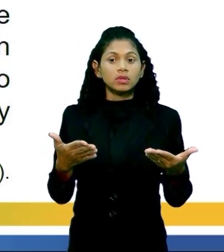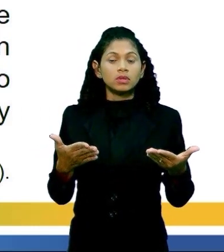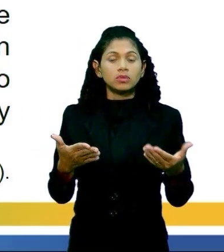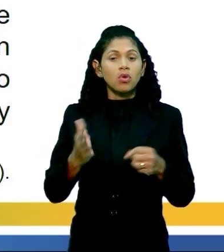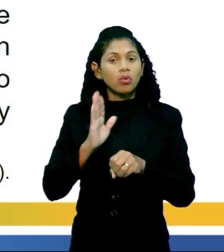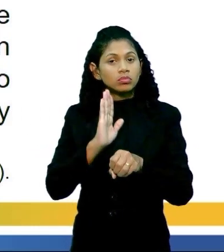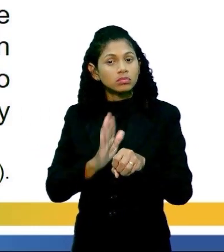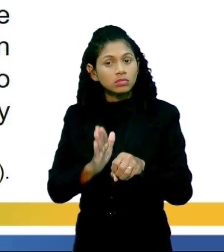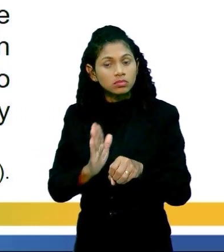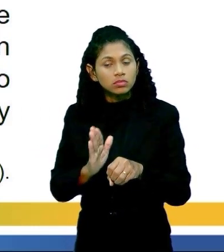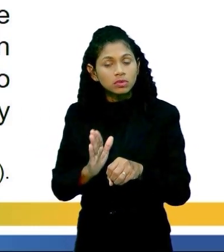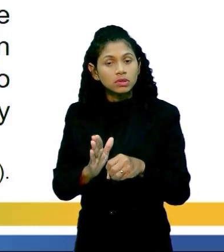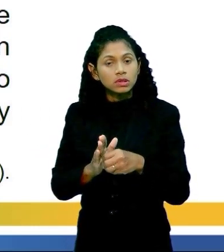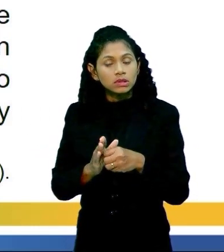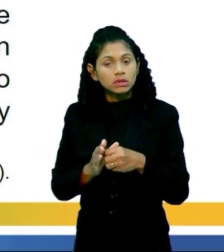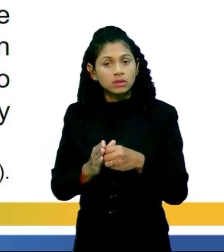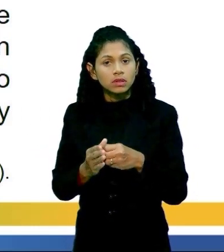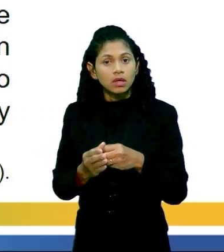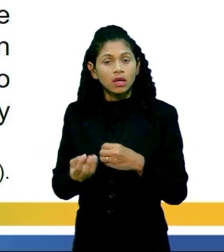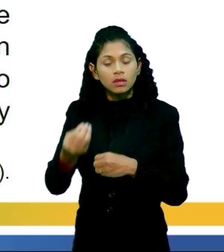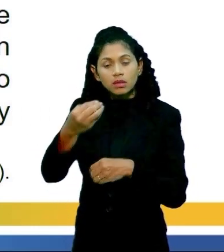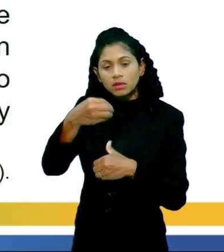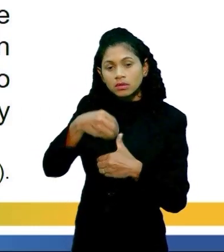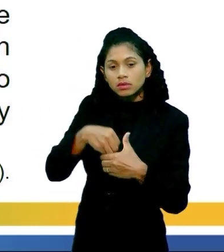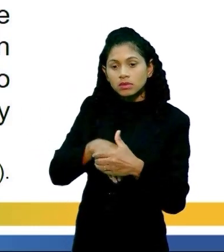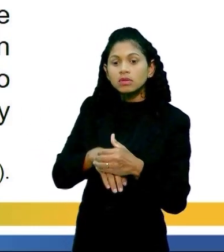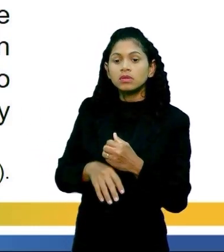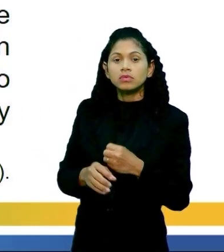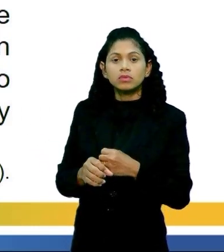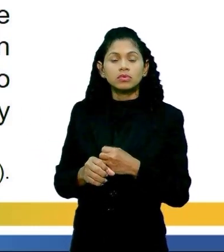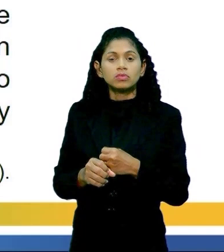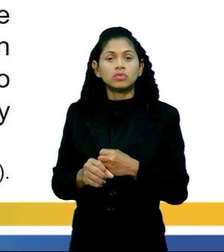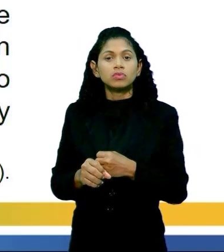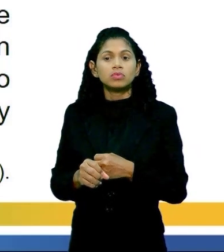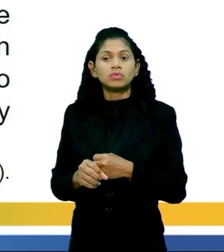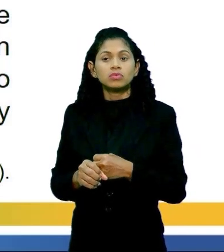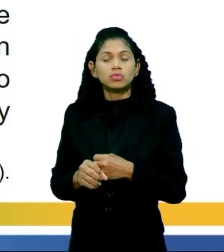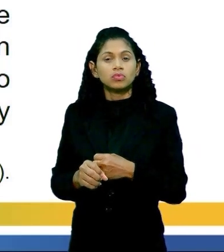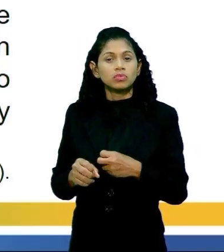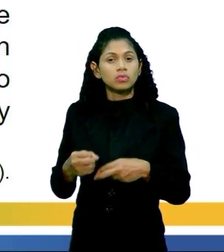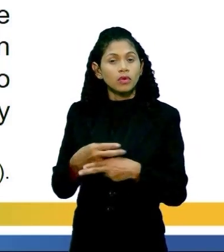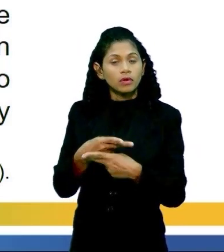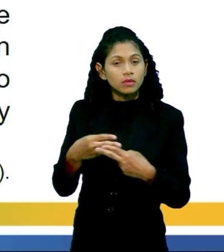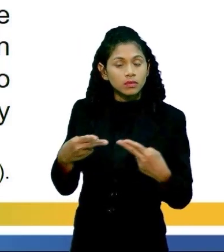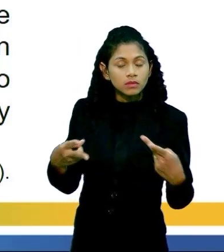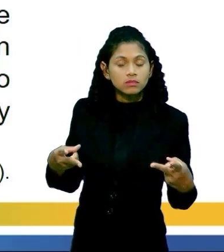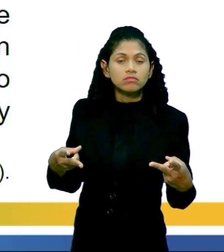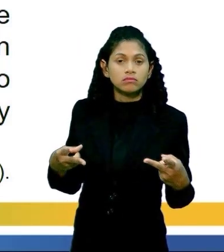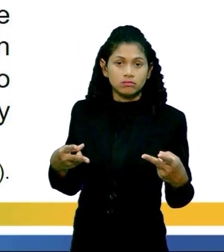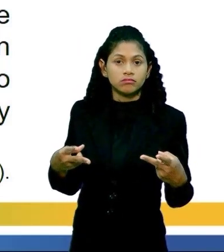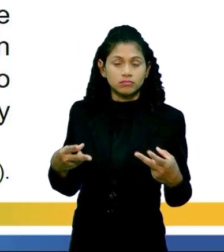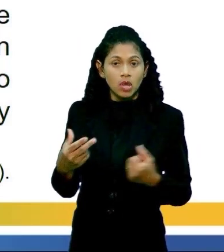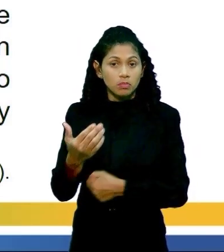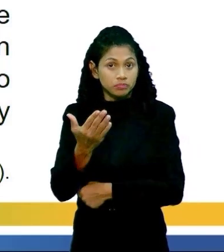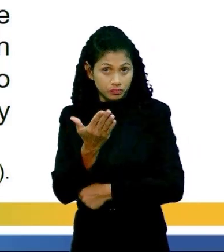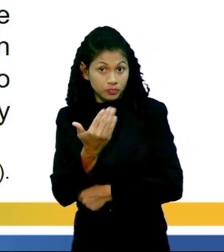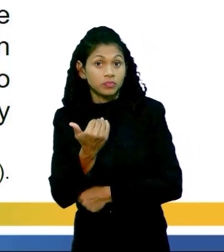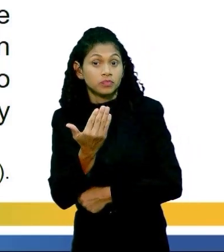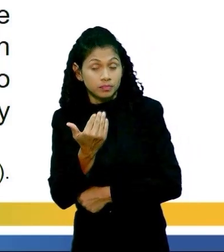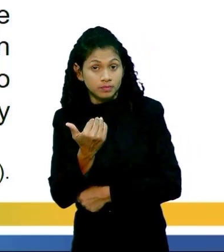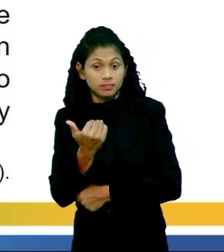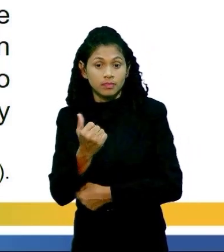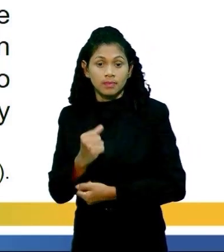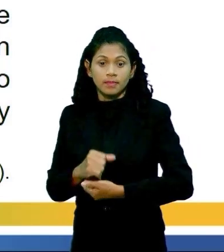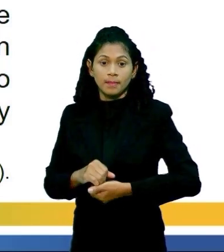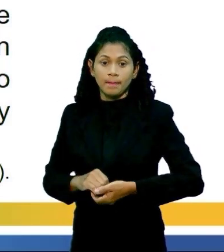seu prestígio nutricional, sobretudo ao conteúdo da vitamina C, né? E o